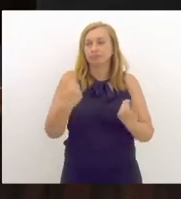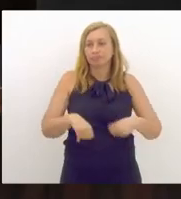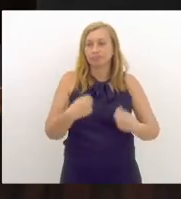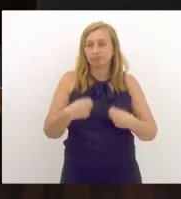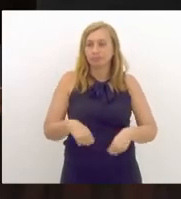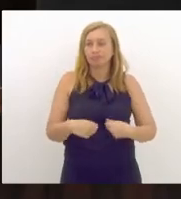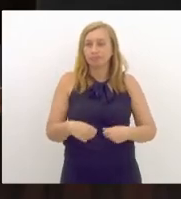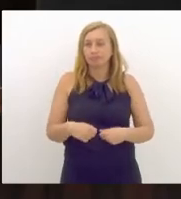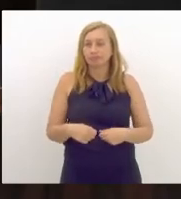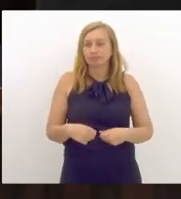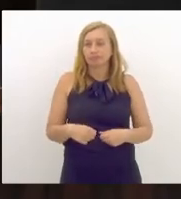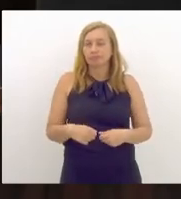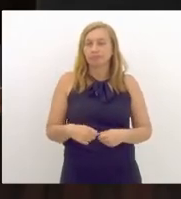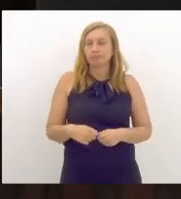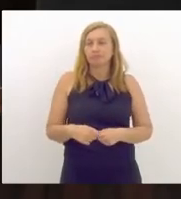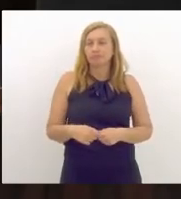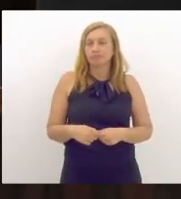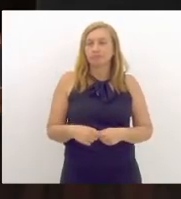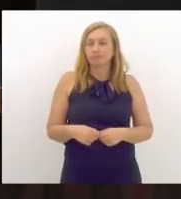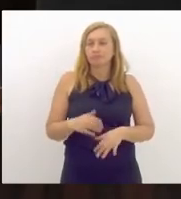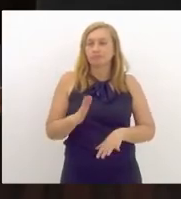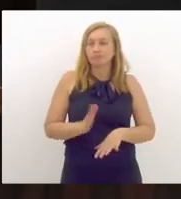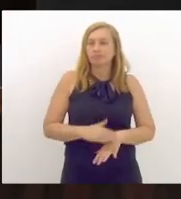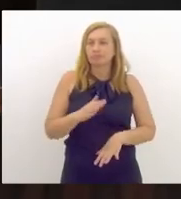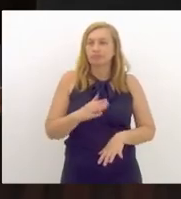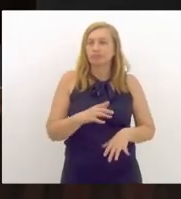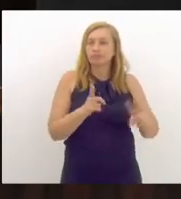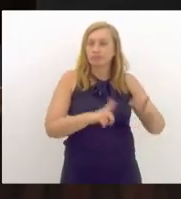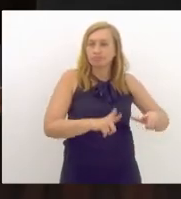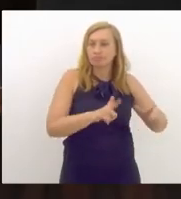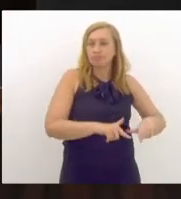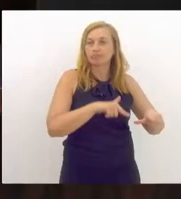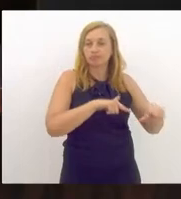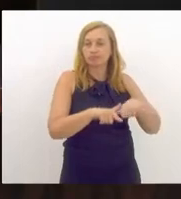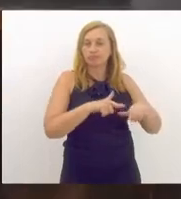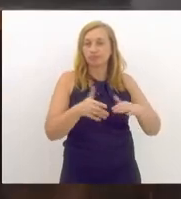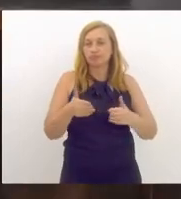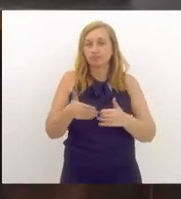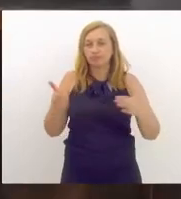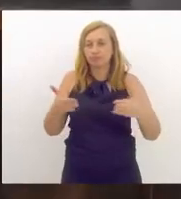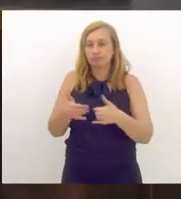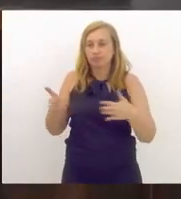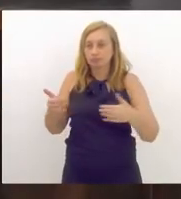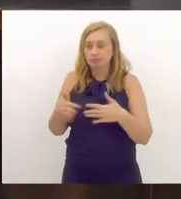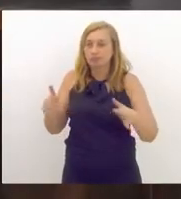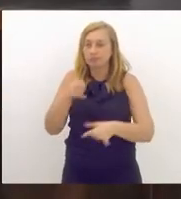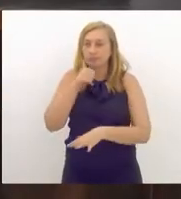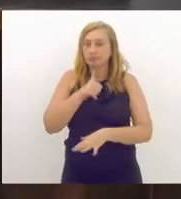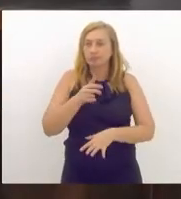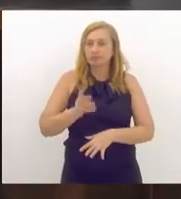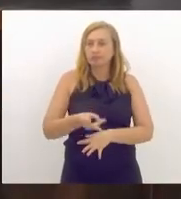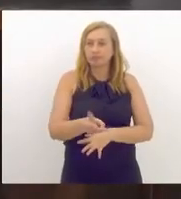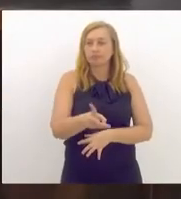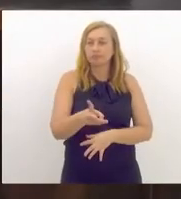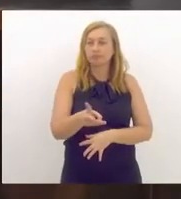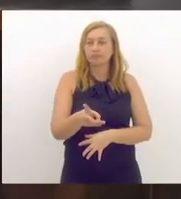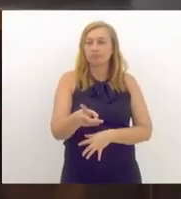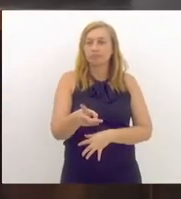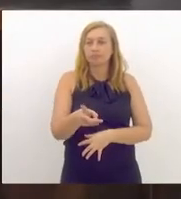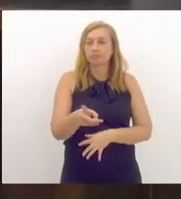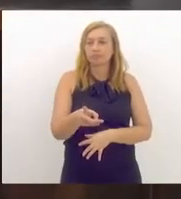garantir para que é mais postos de trabalho inclusive sejam abertos para mulheres que vão continuar fazendo